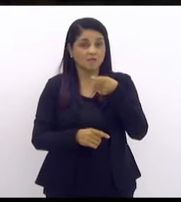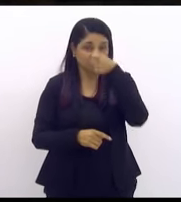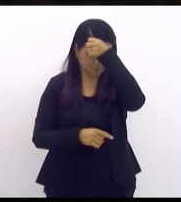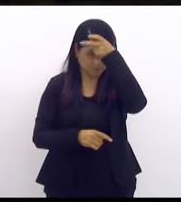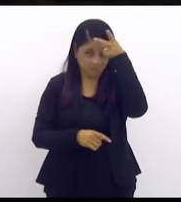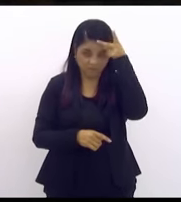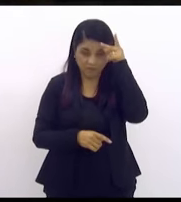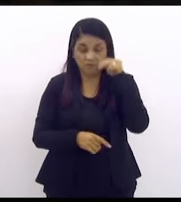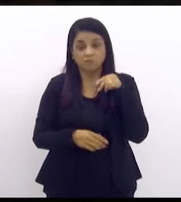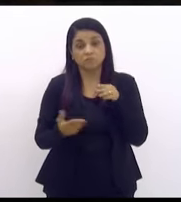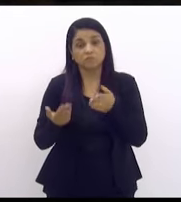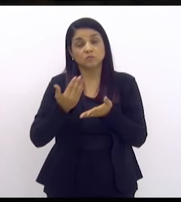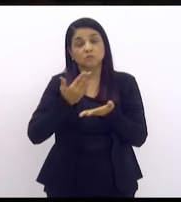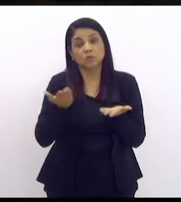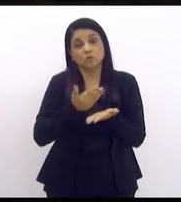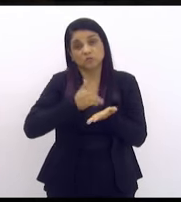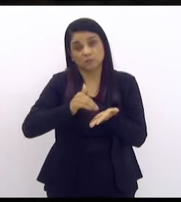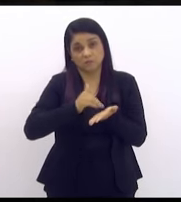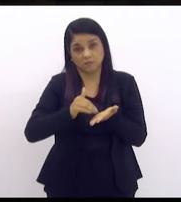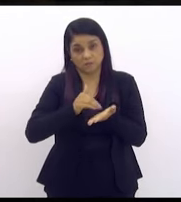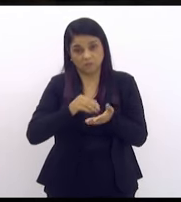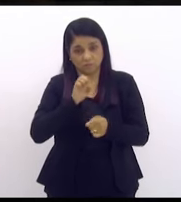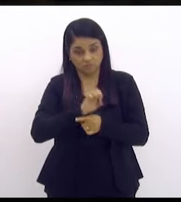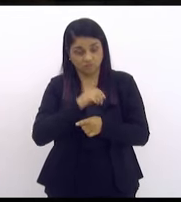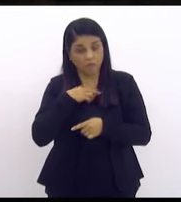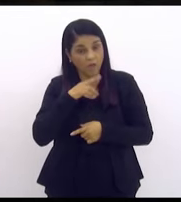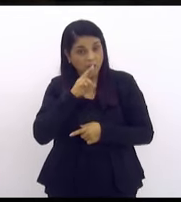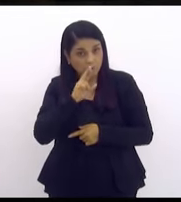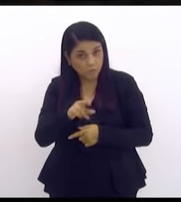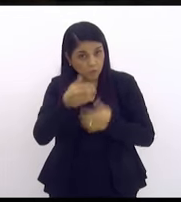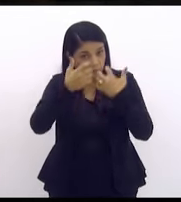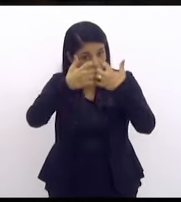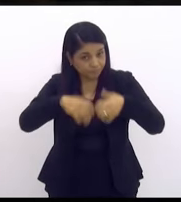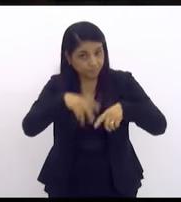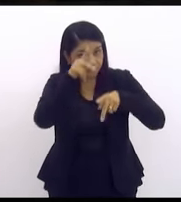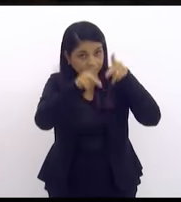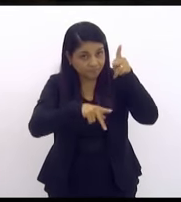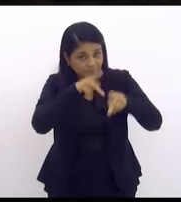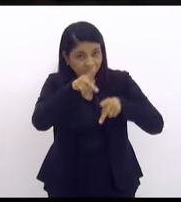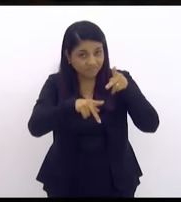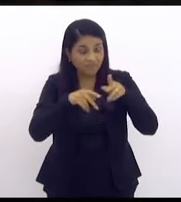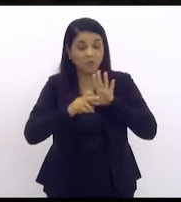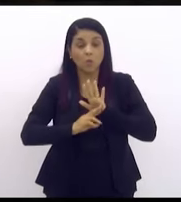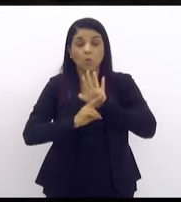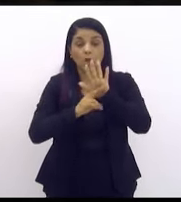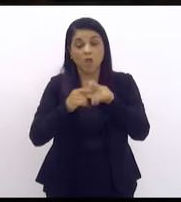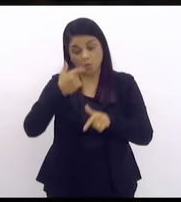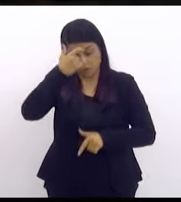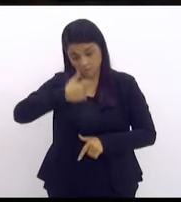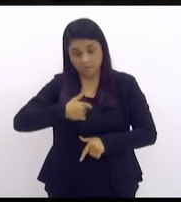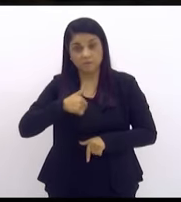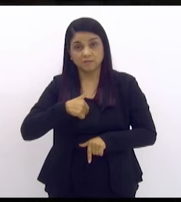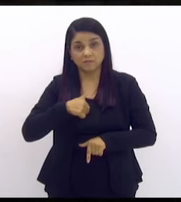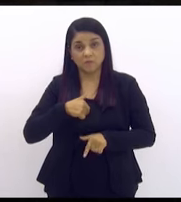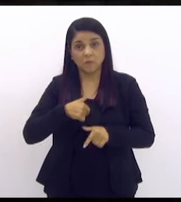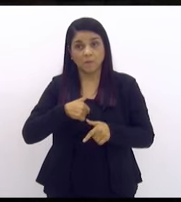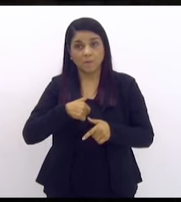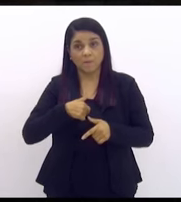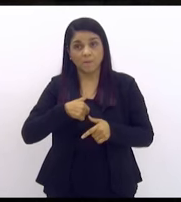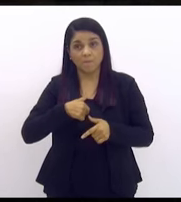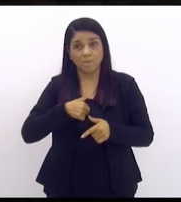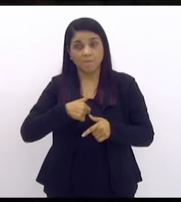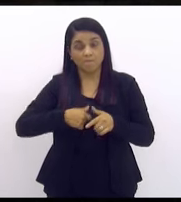vai dar respostas ao povo de Petrópolis, ao povo que eu represento aqui, sobre uma lista